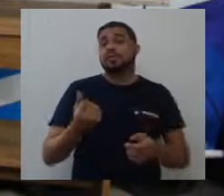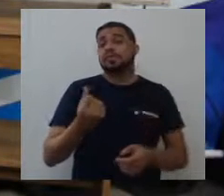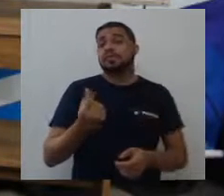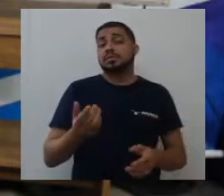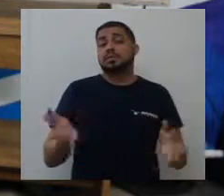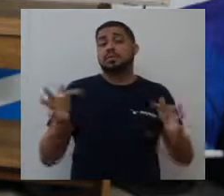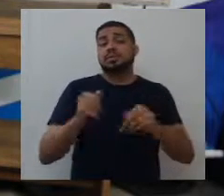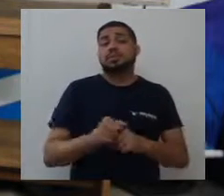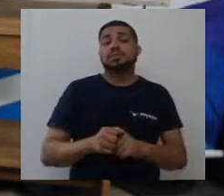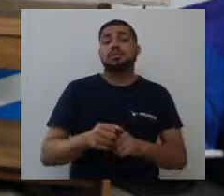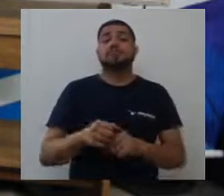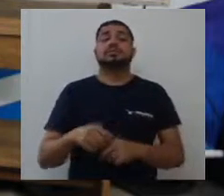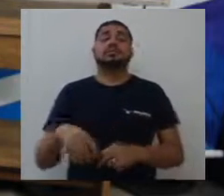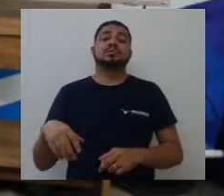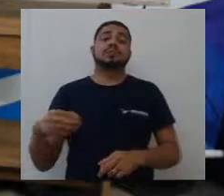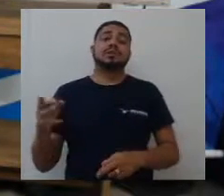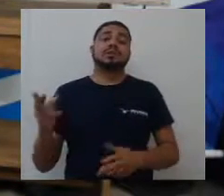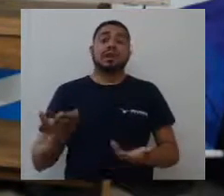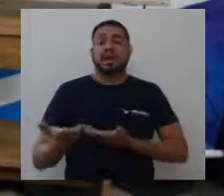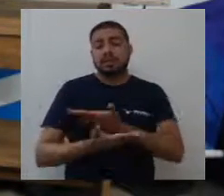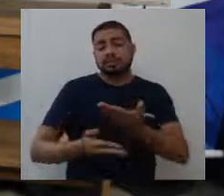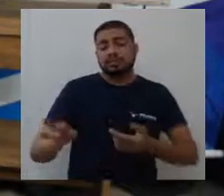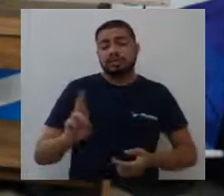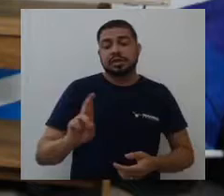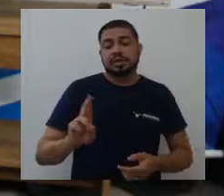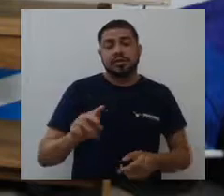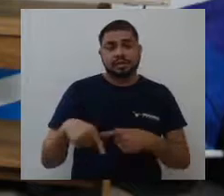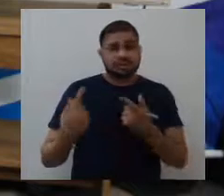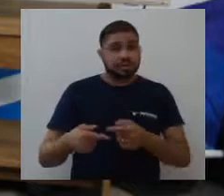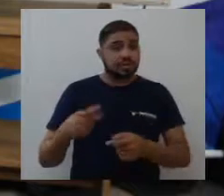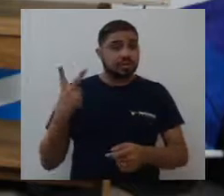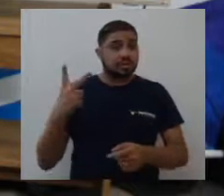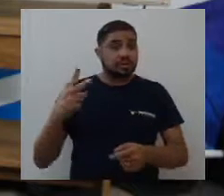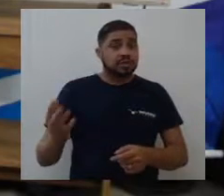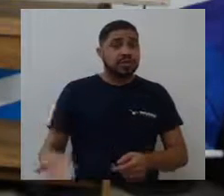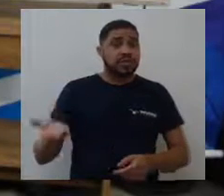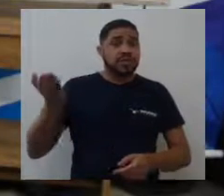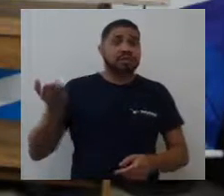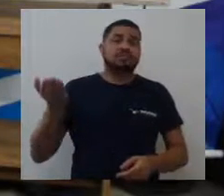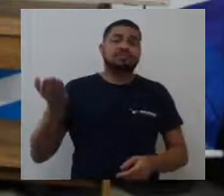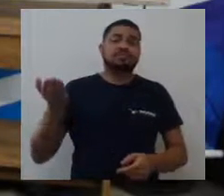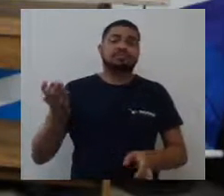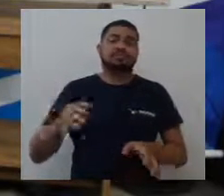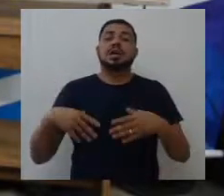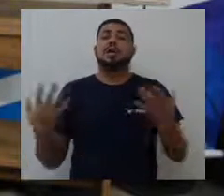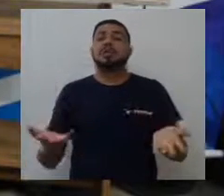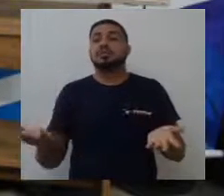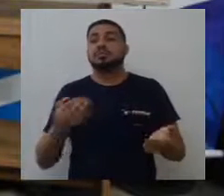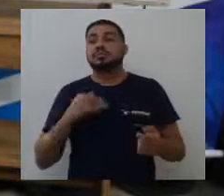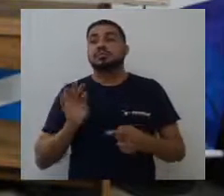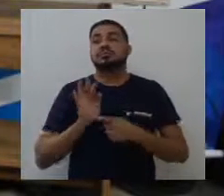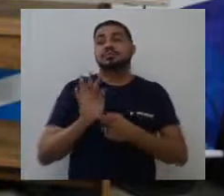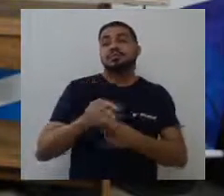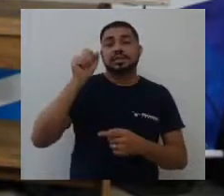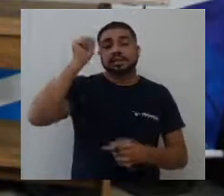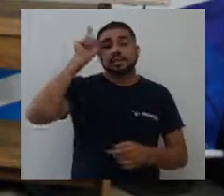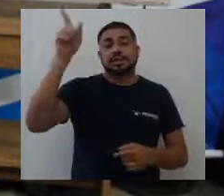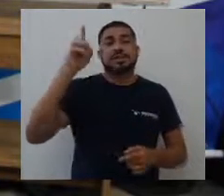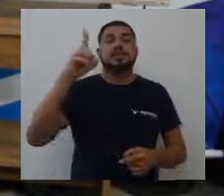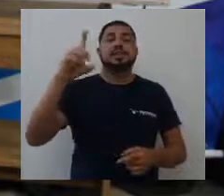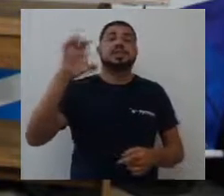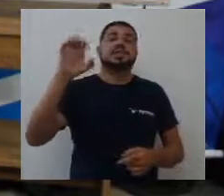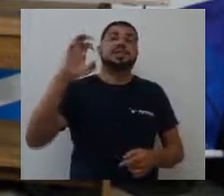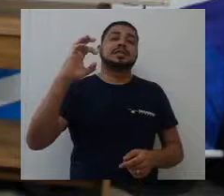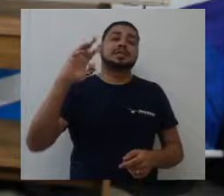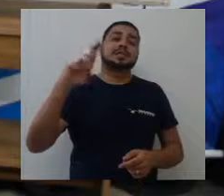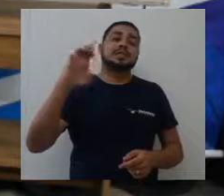relação ao real, depois desses 2 aumentos sucessivos. Percebeu essa ideia? Então, eu vou agora trazer para vocês a ideia de decréscimo,